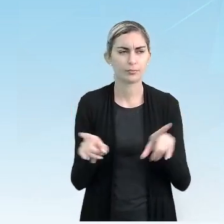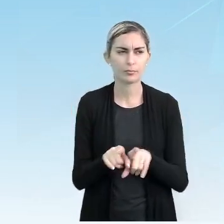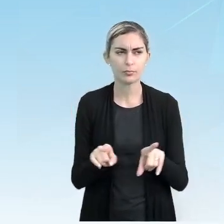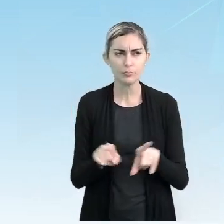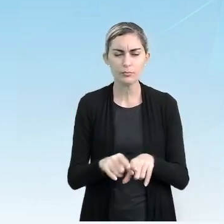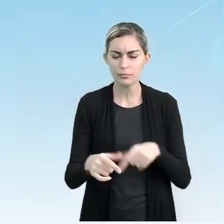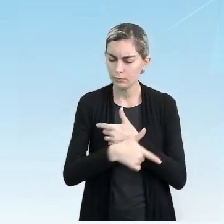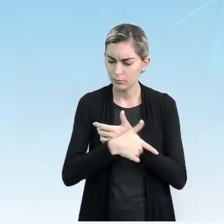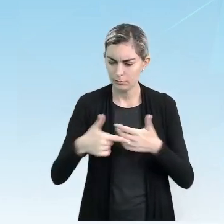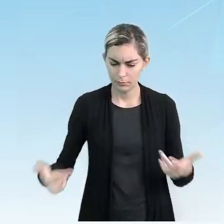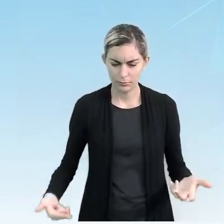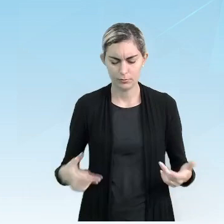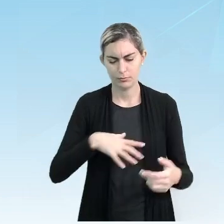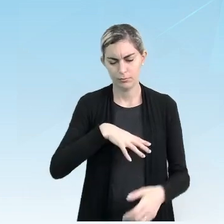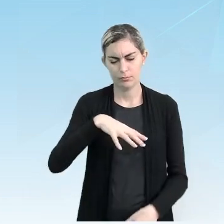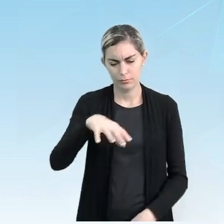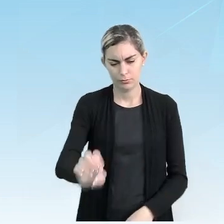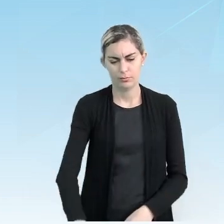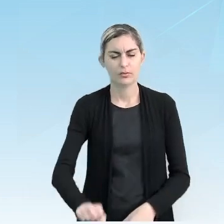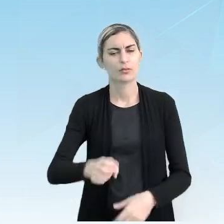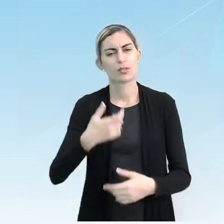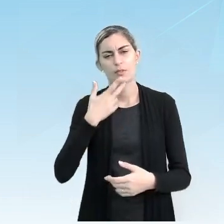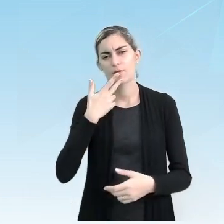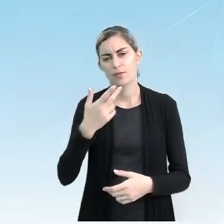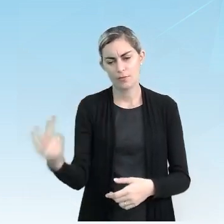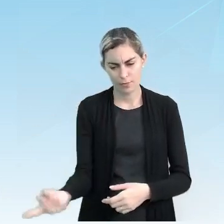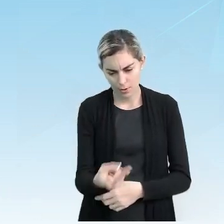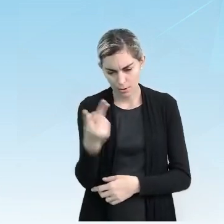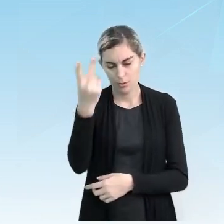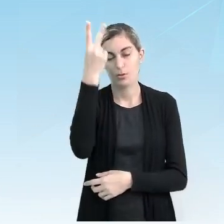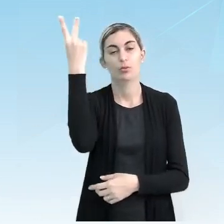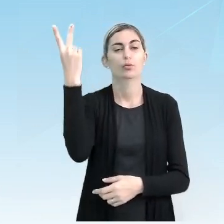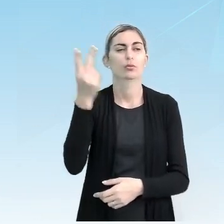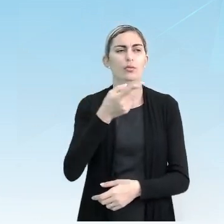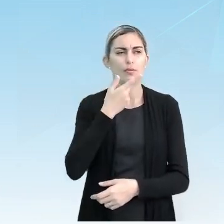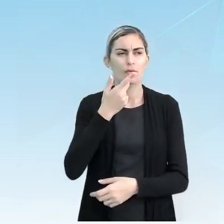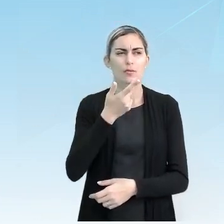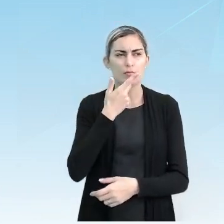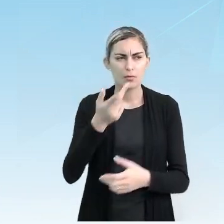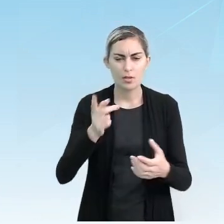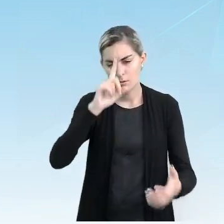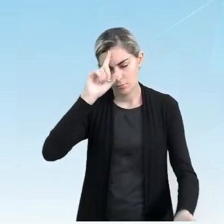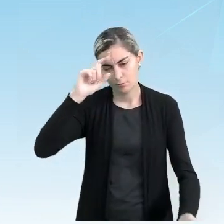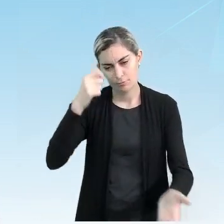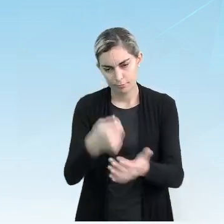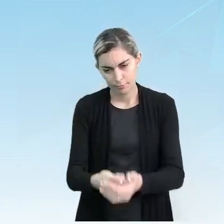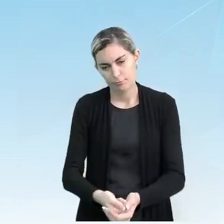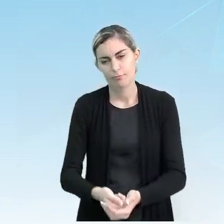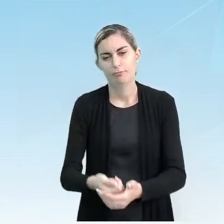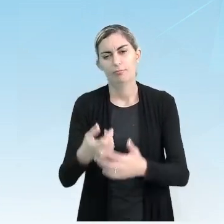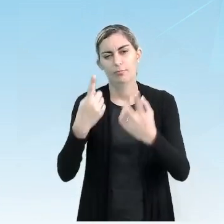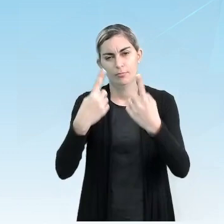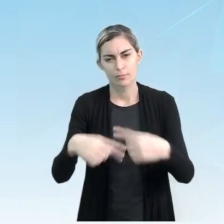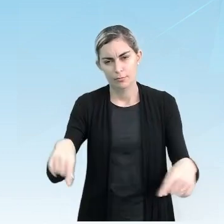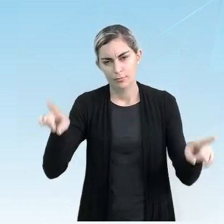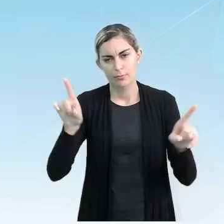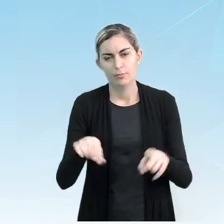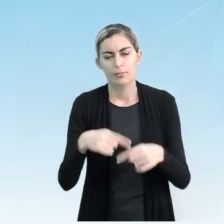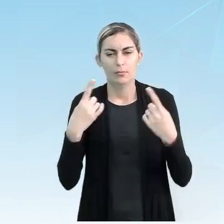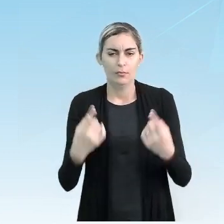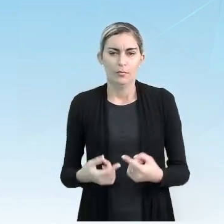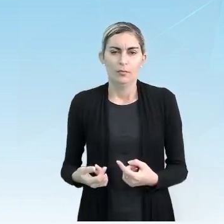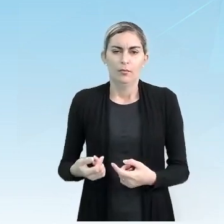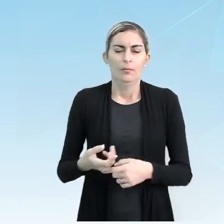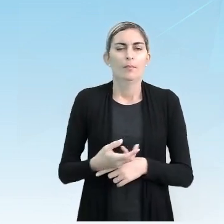sobre moral, falou sobre ética, falou sobre valores, falou sobre decisão, músicas. Então é